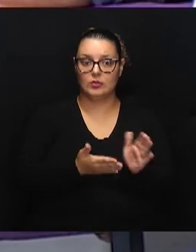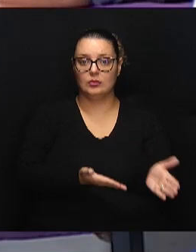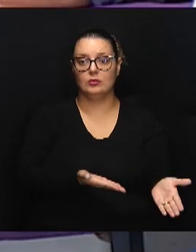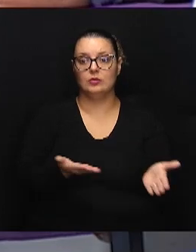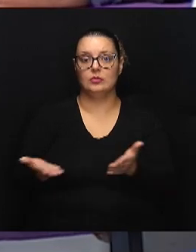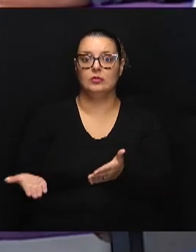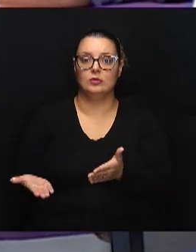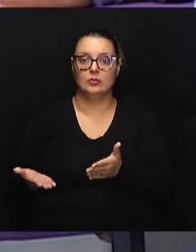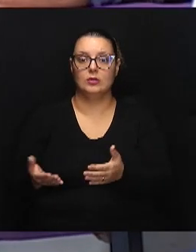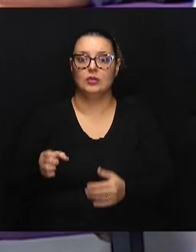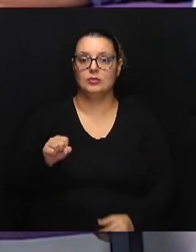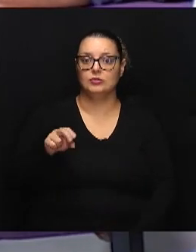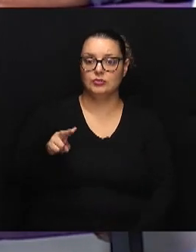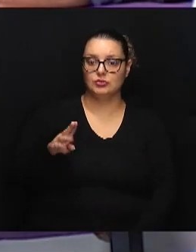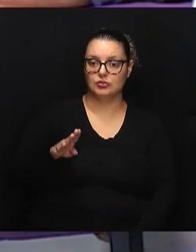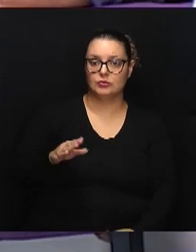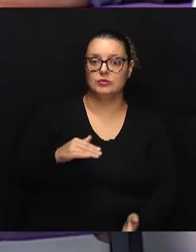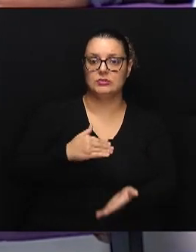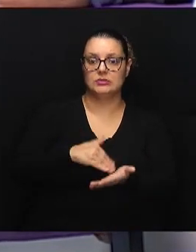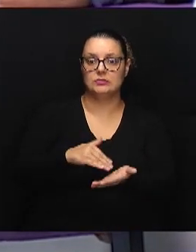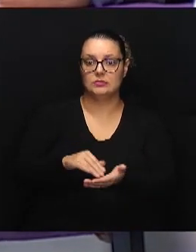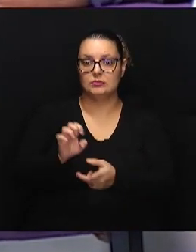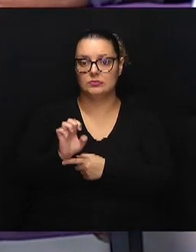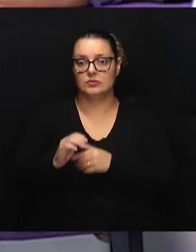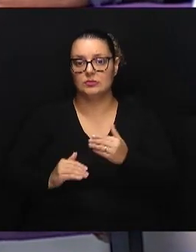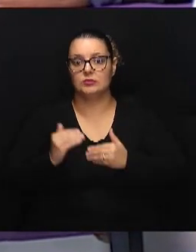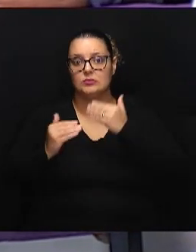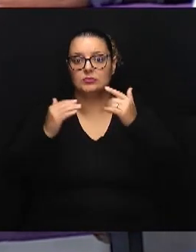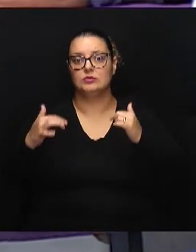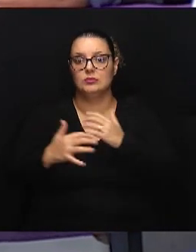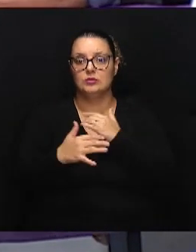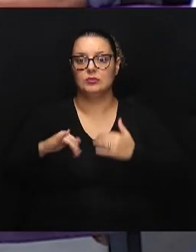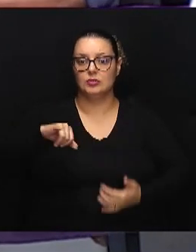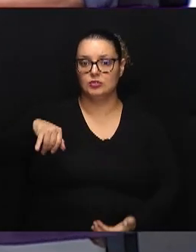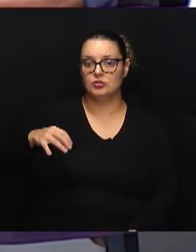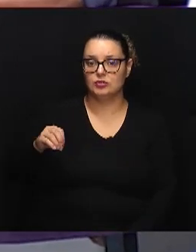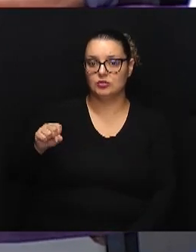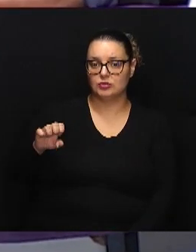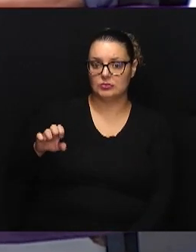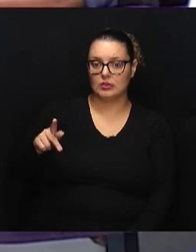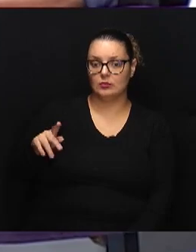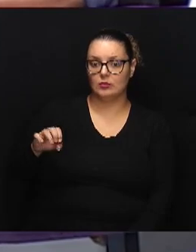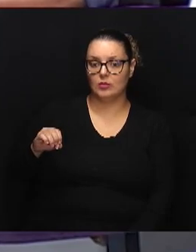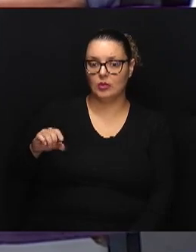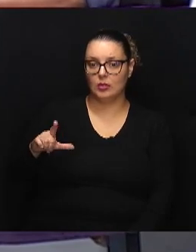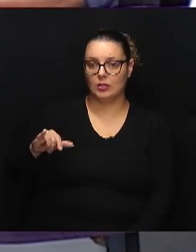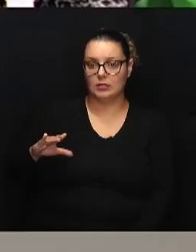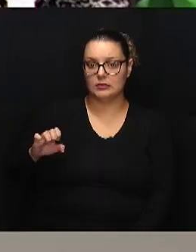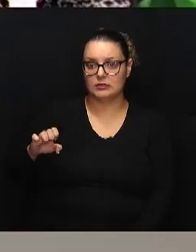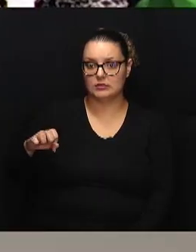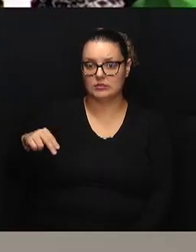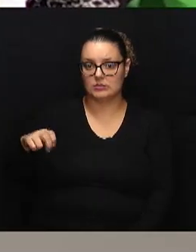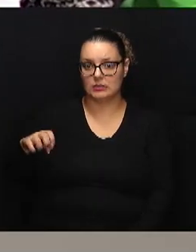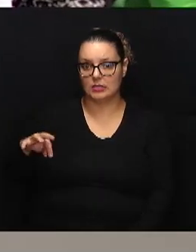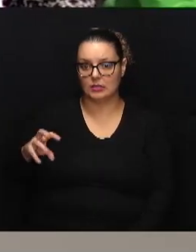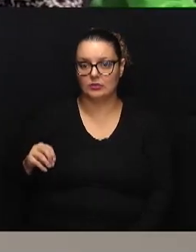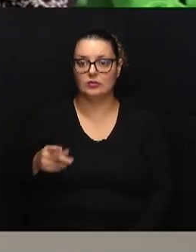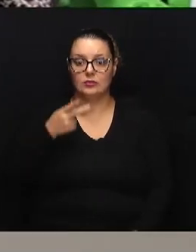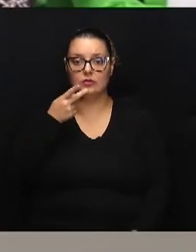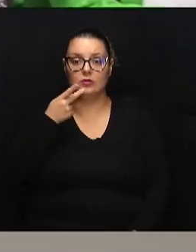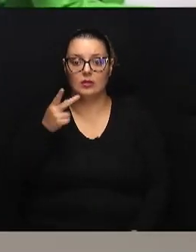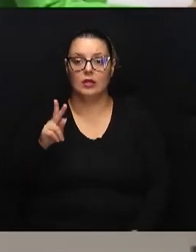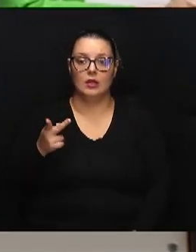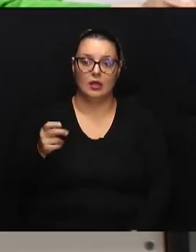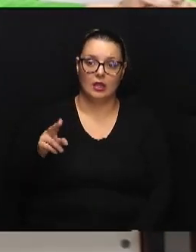pelo subsecretário estadual de Desenvolvimento Urbano, José Polici Neto, que falou sobre o Housing First, que em